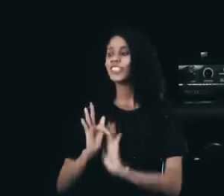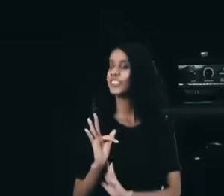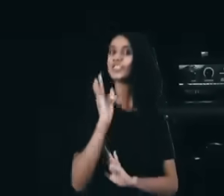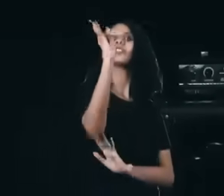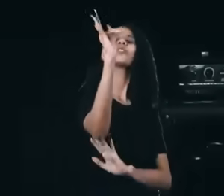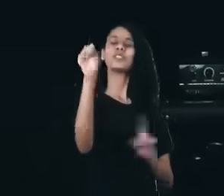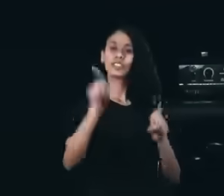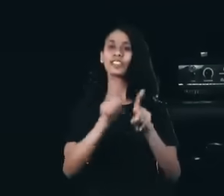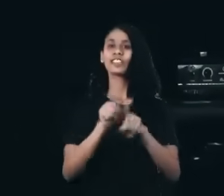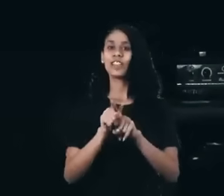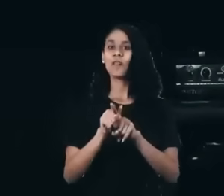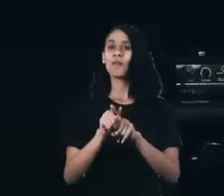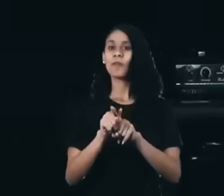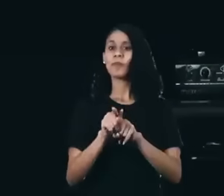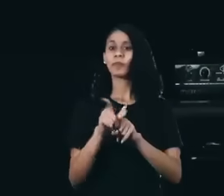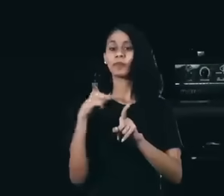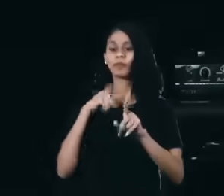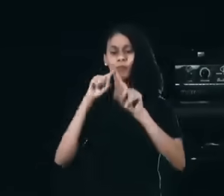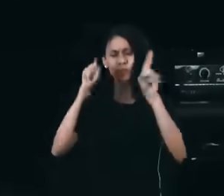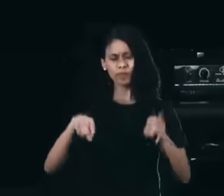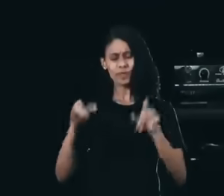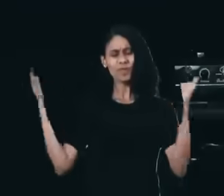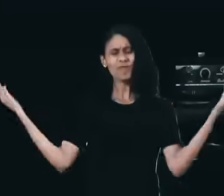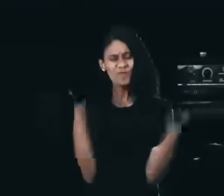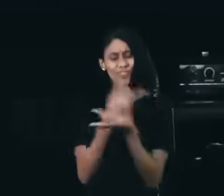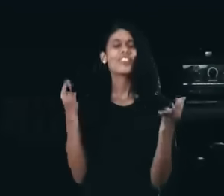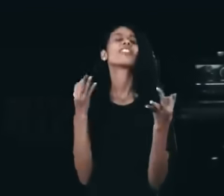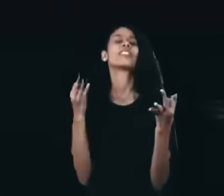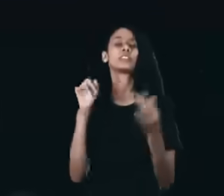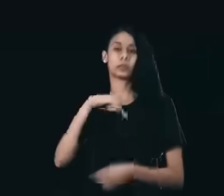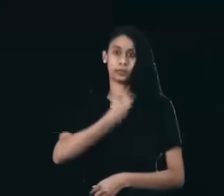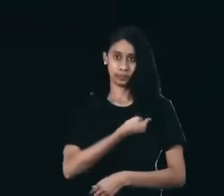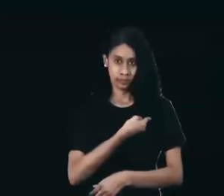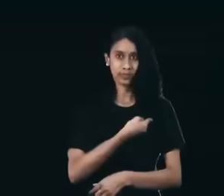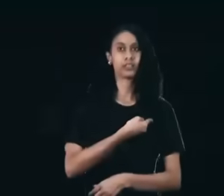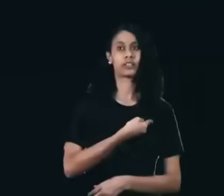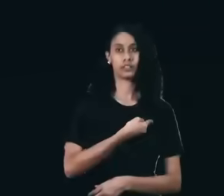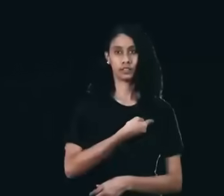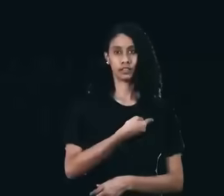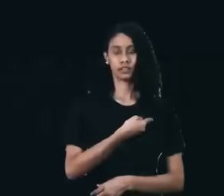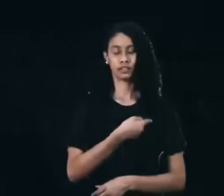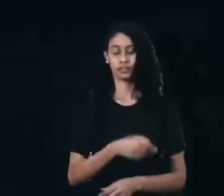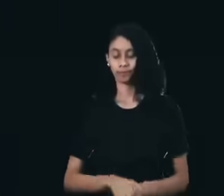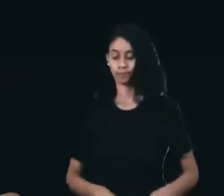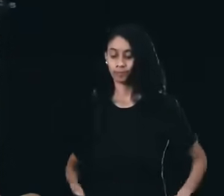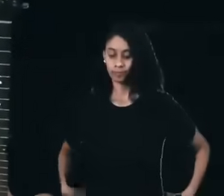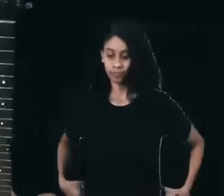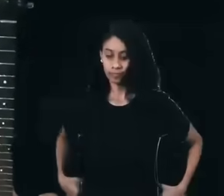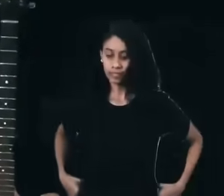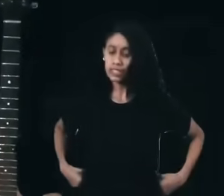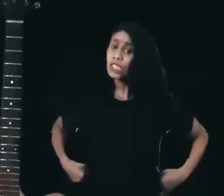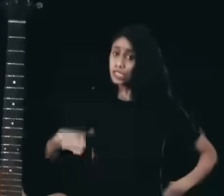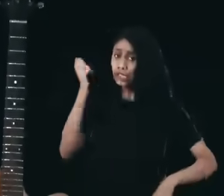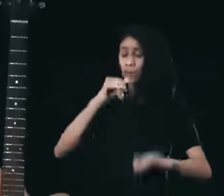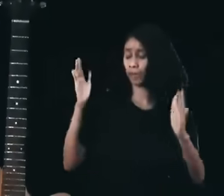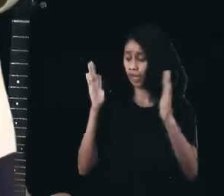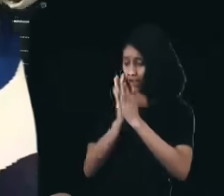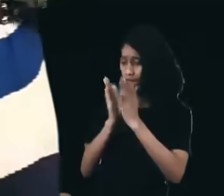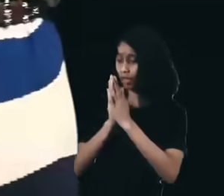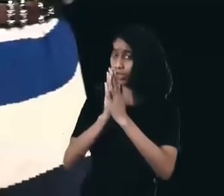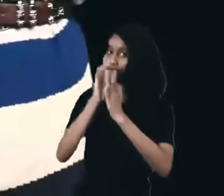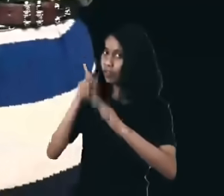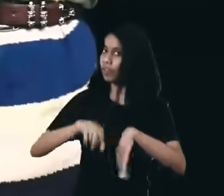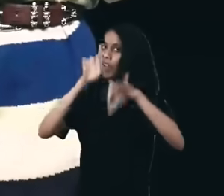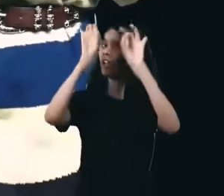futuro, que tem um plano perfeito para nós. Sabe, aquela oração foi